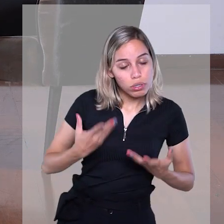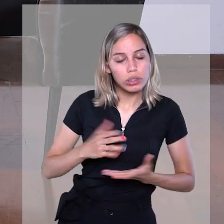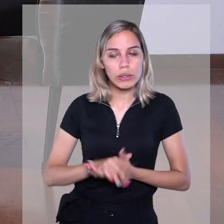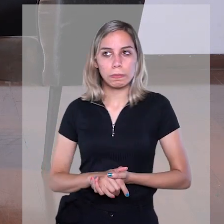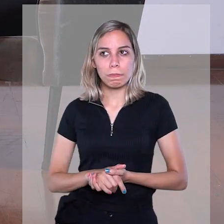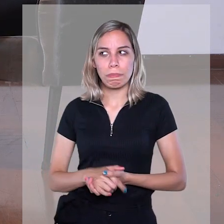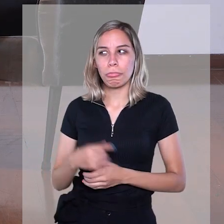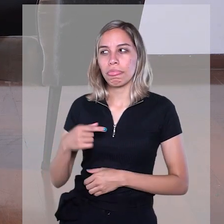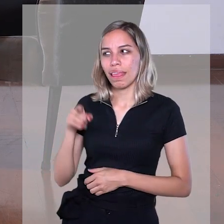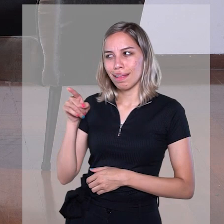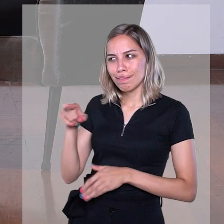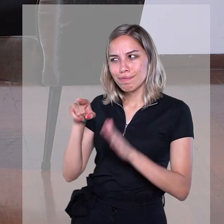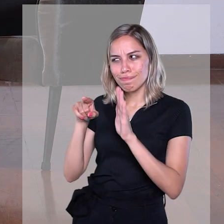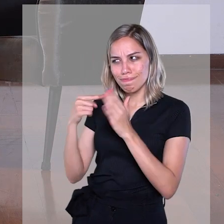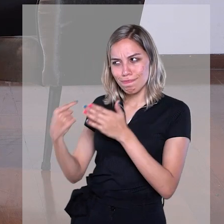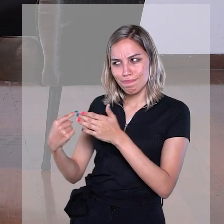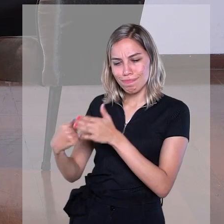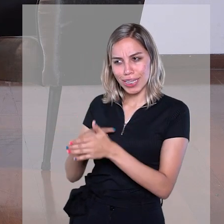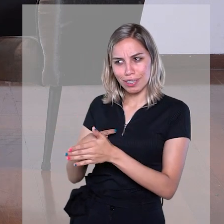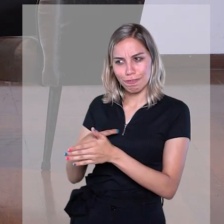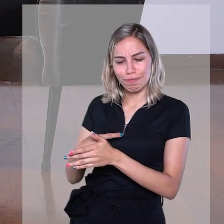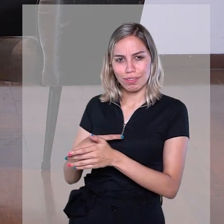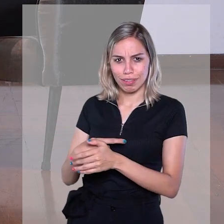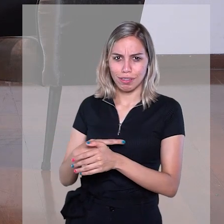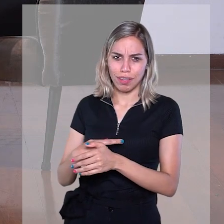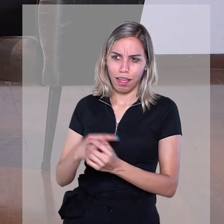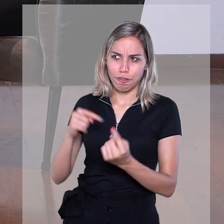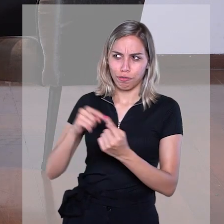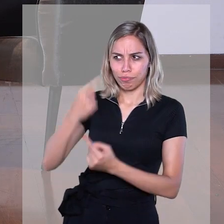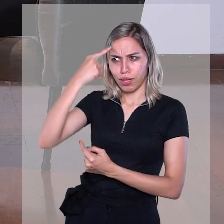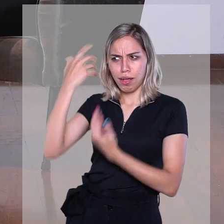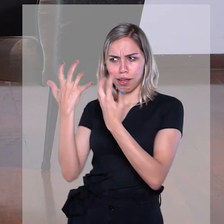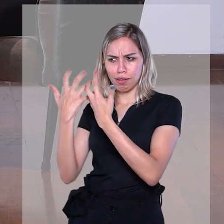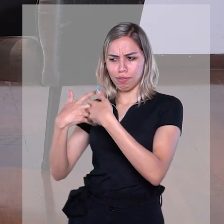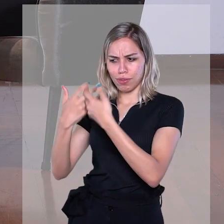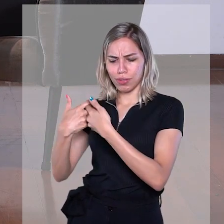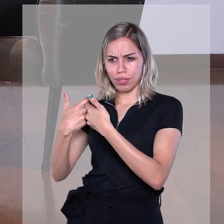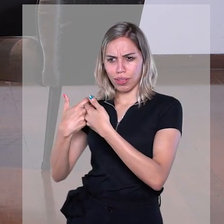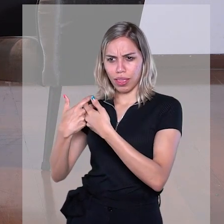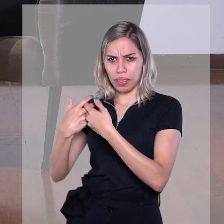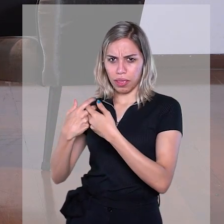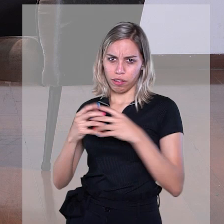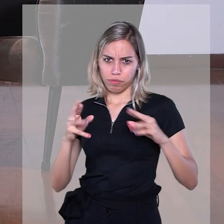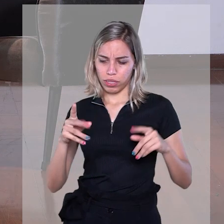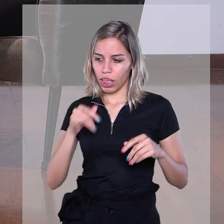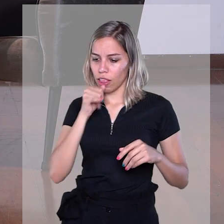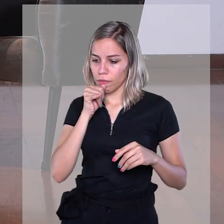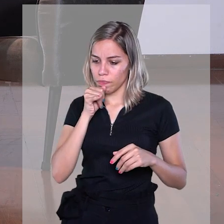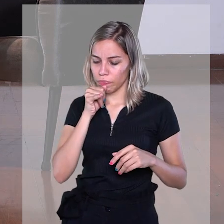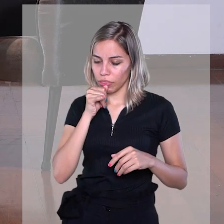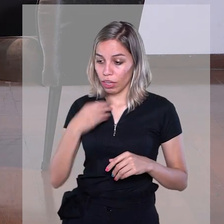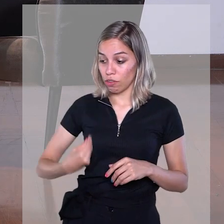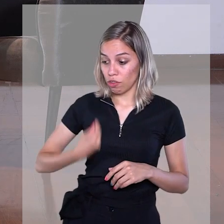essa pergunta não vem acompanhada de uma reflexão sobre o que é viver para a literatura, para a